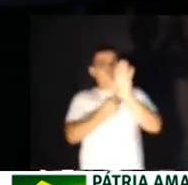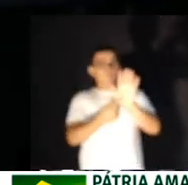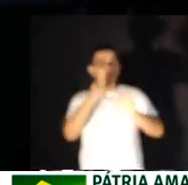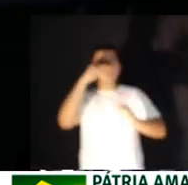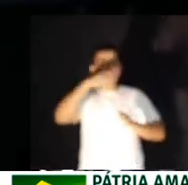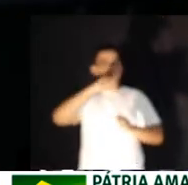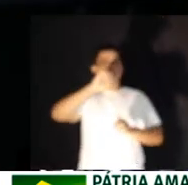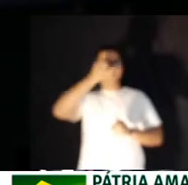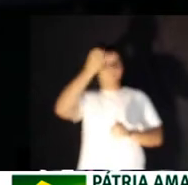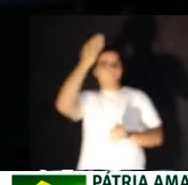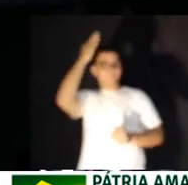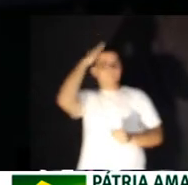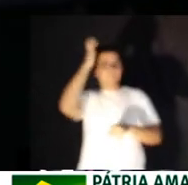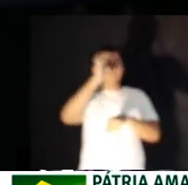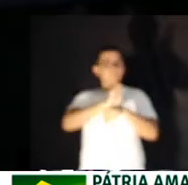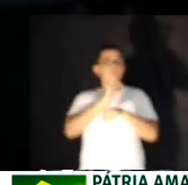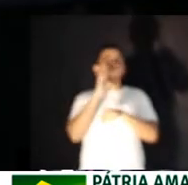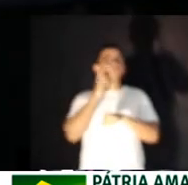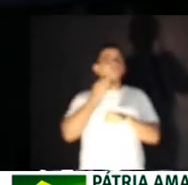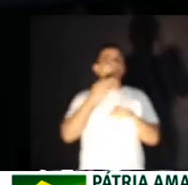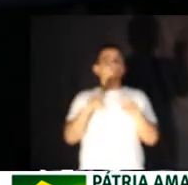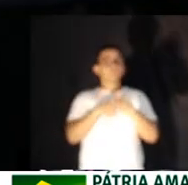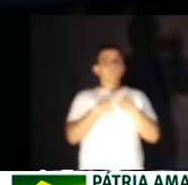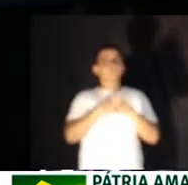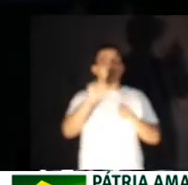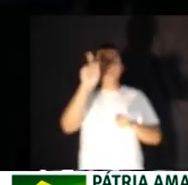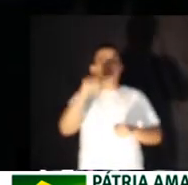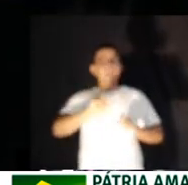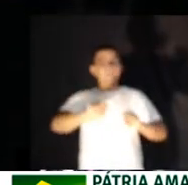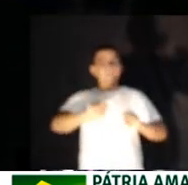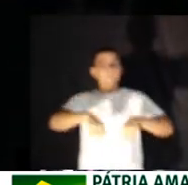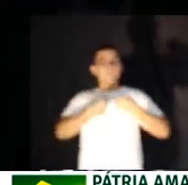aqui no estado de Rondônia. Esse recurso